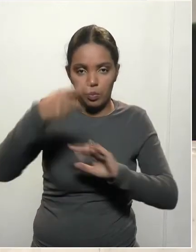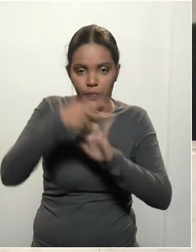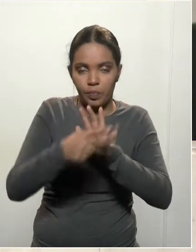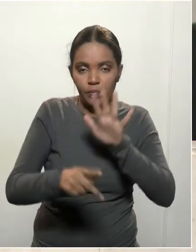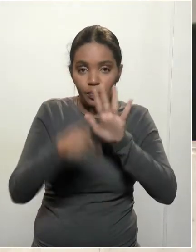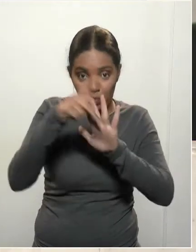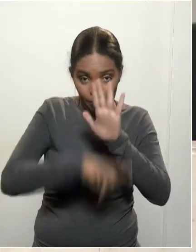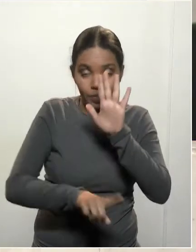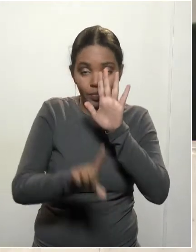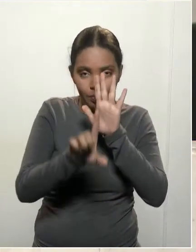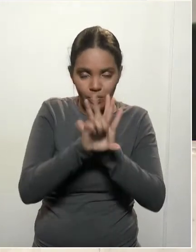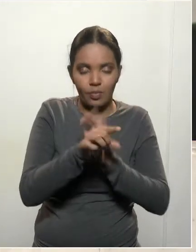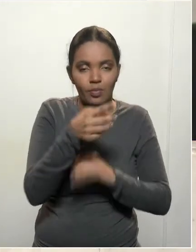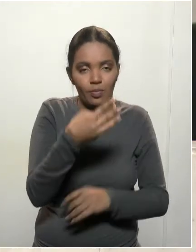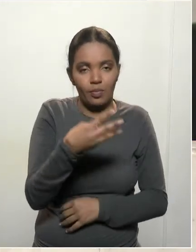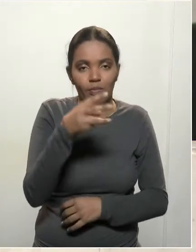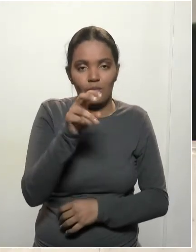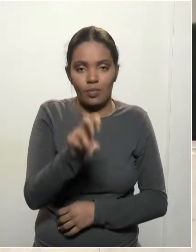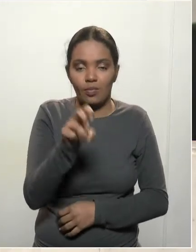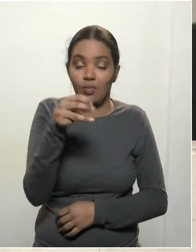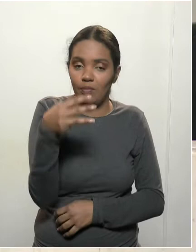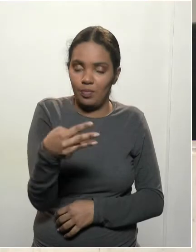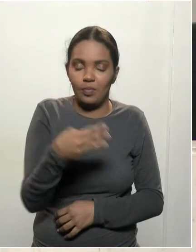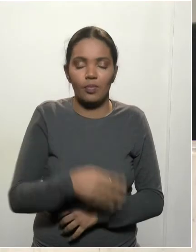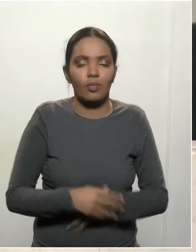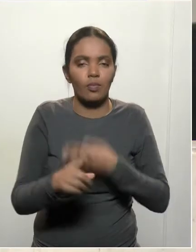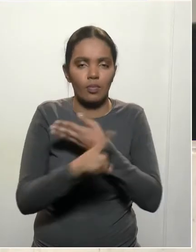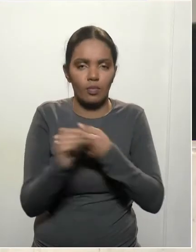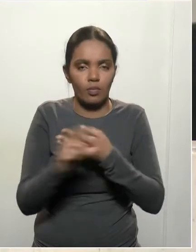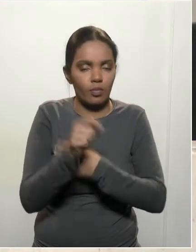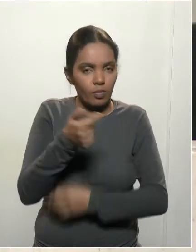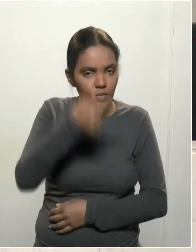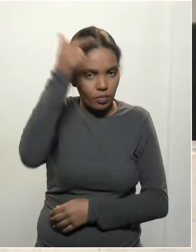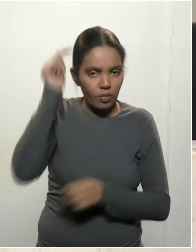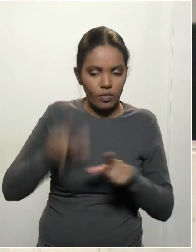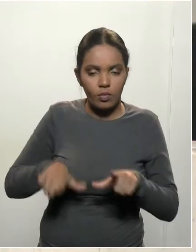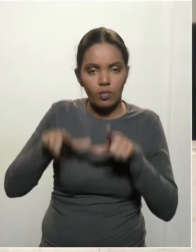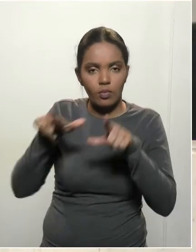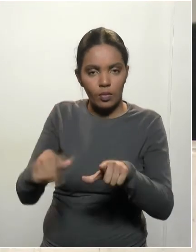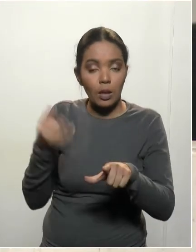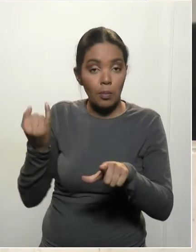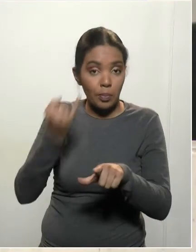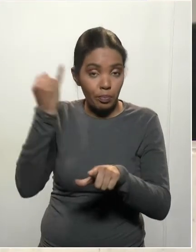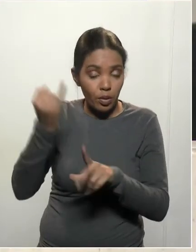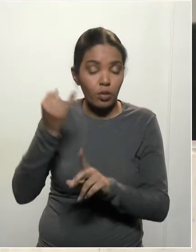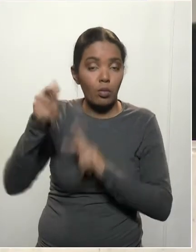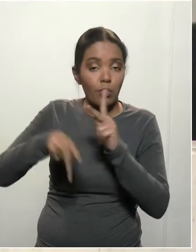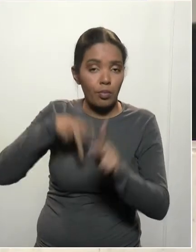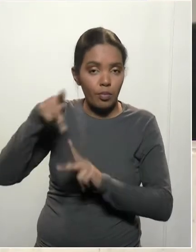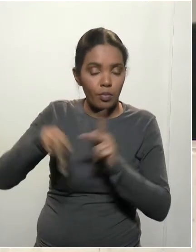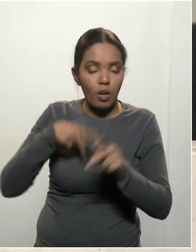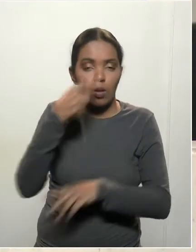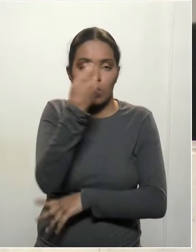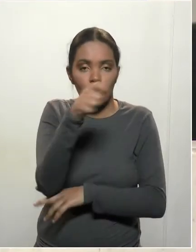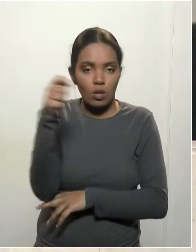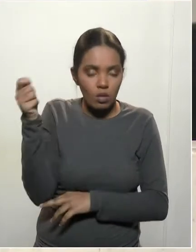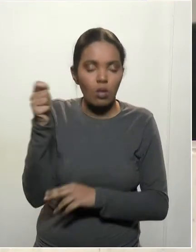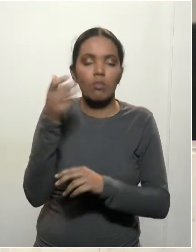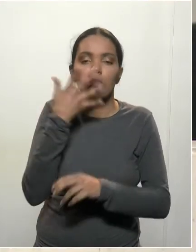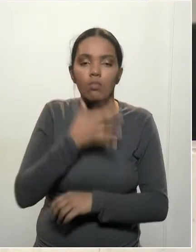lei 353. Autoria do deputado Luiz Cláudio Romanelli, concede o título de utilidade pública à associação. Projeto Criança